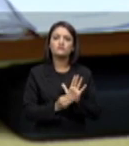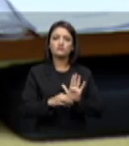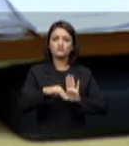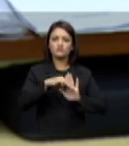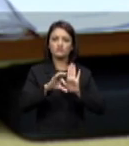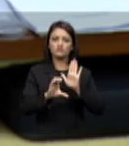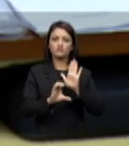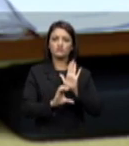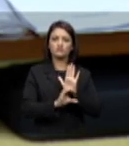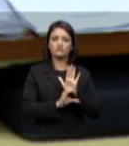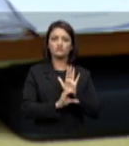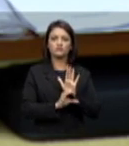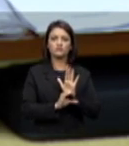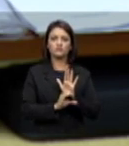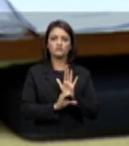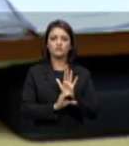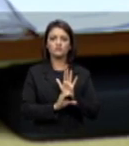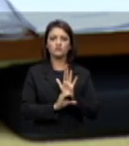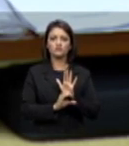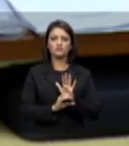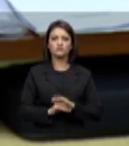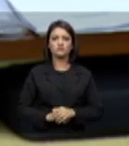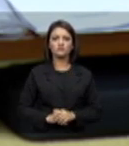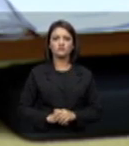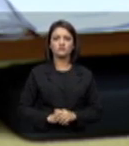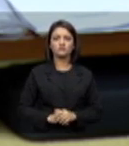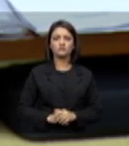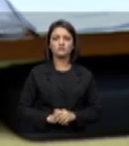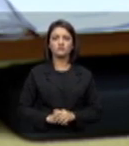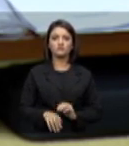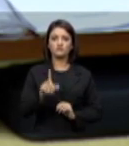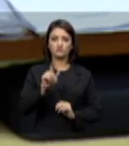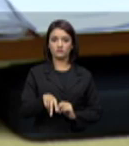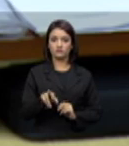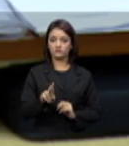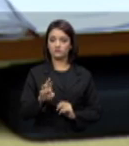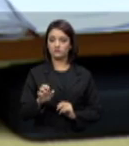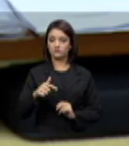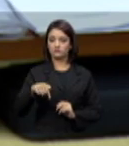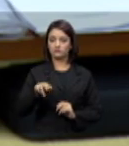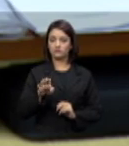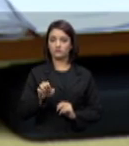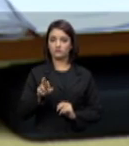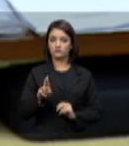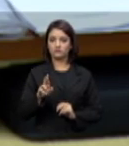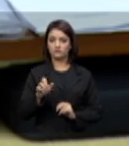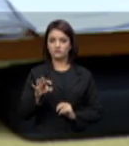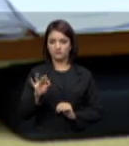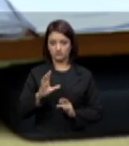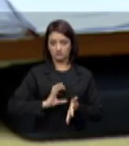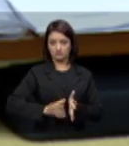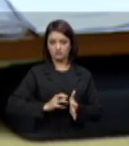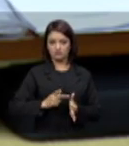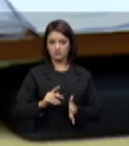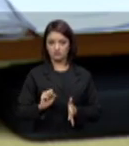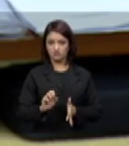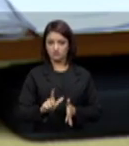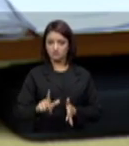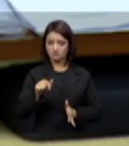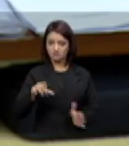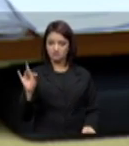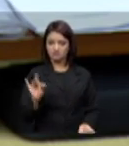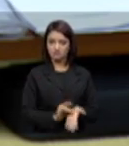medida acauteladora ser o requerente dele processo que um partido político parte